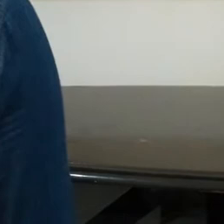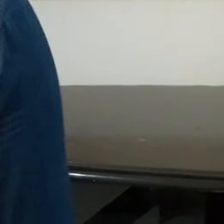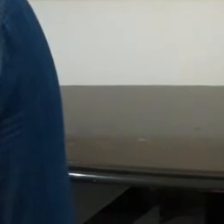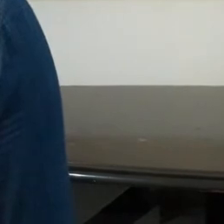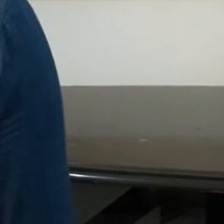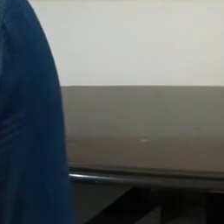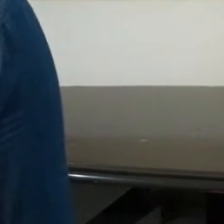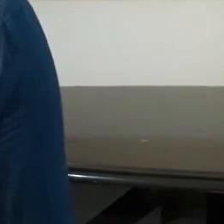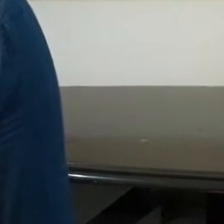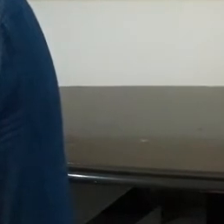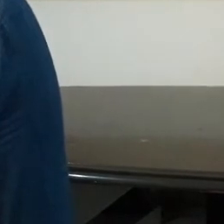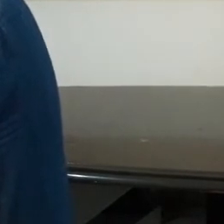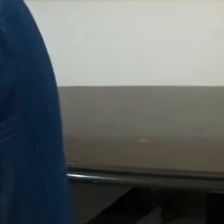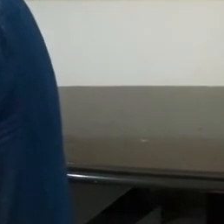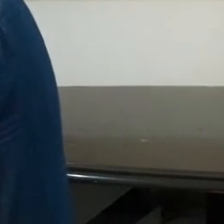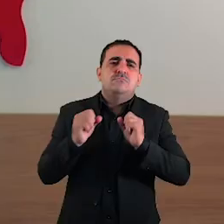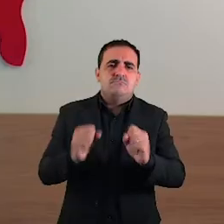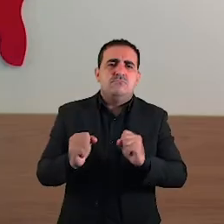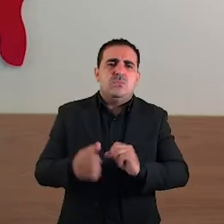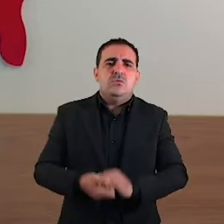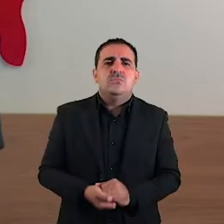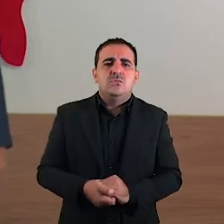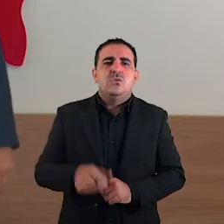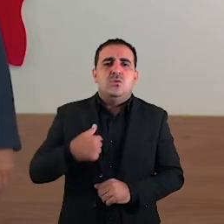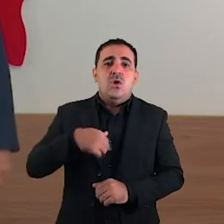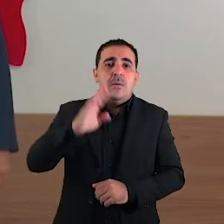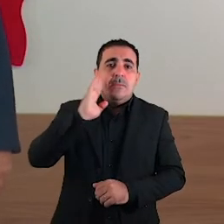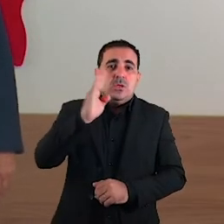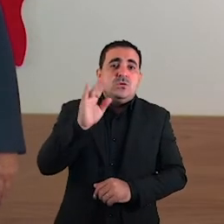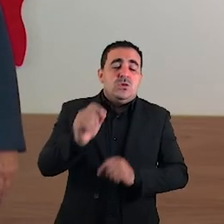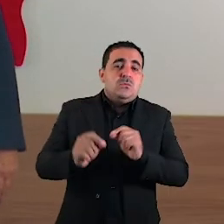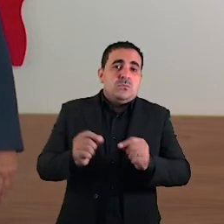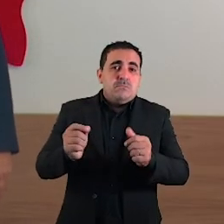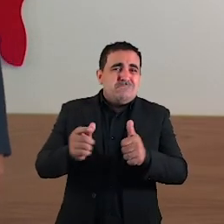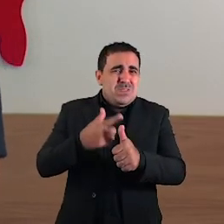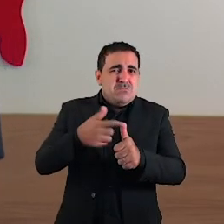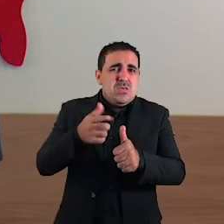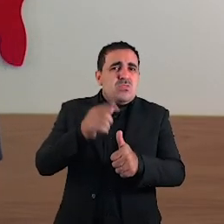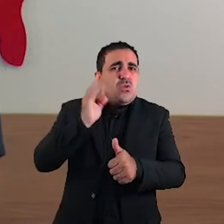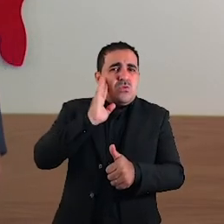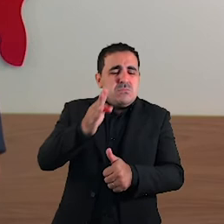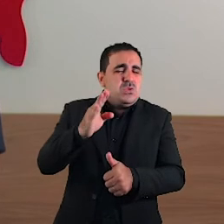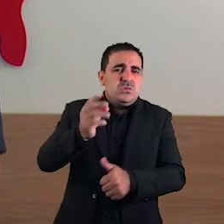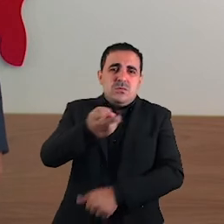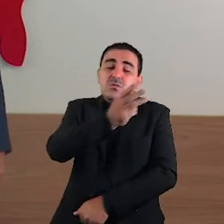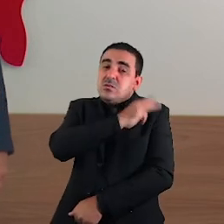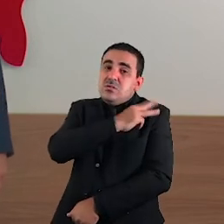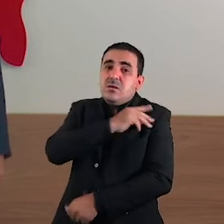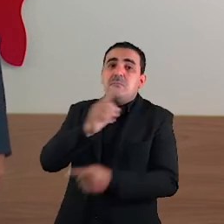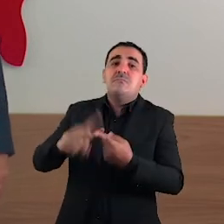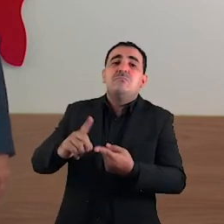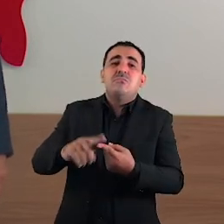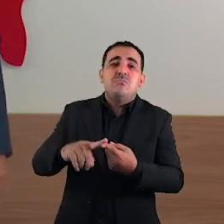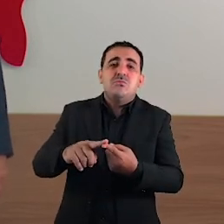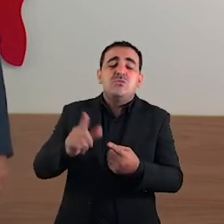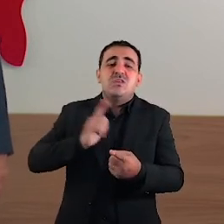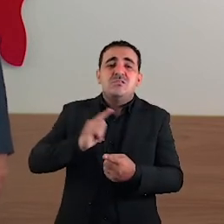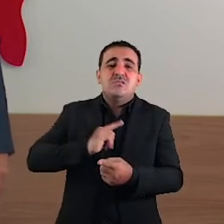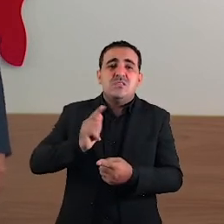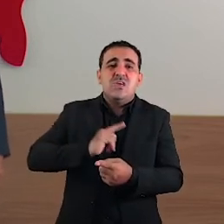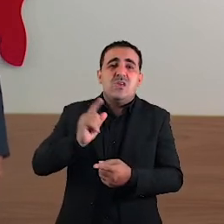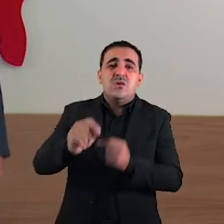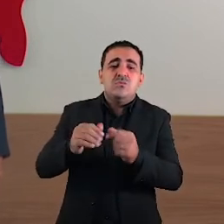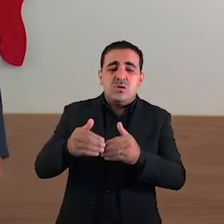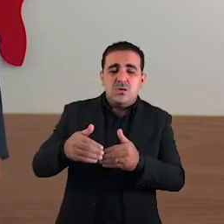chips para os estudantes do ensino médio priorizamos inicialmente o terceiro ano do ensino médio por conta dos Testes que